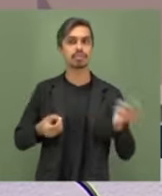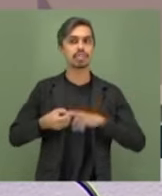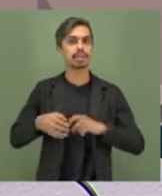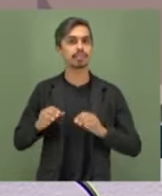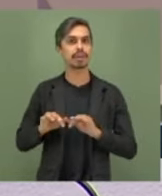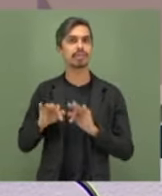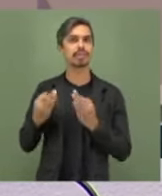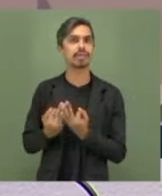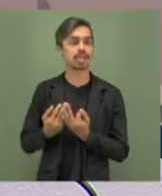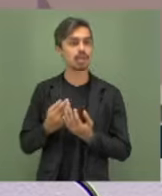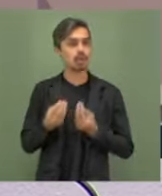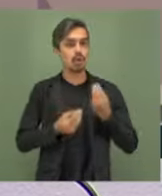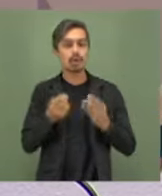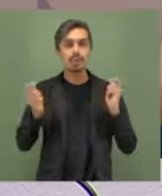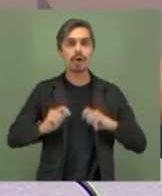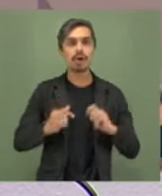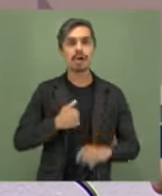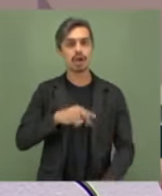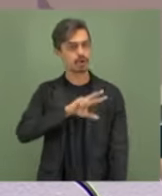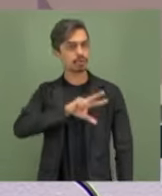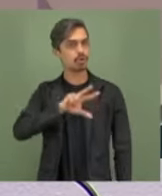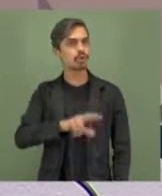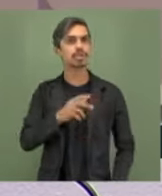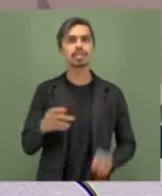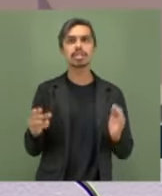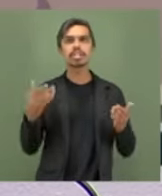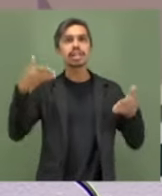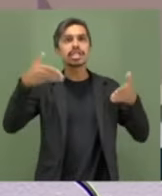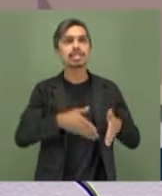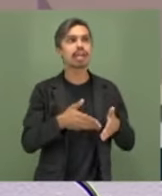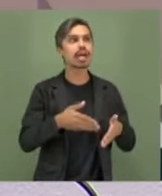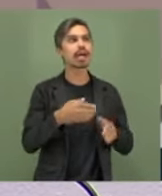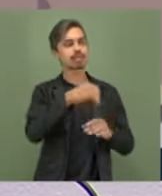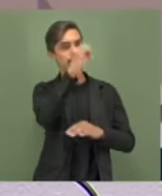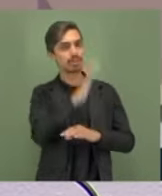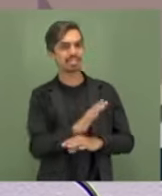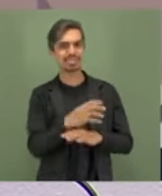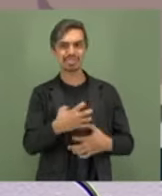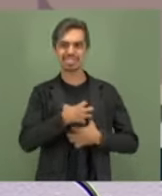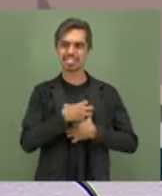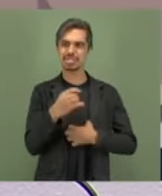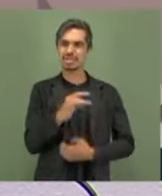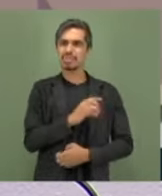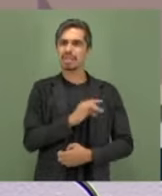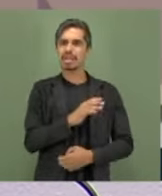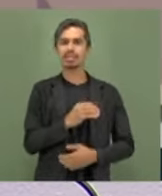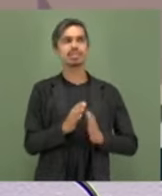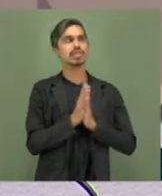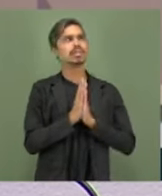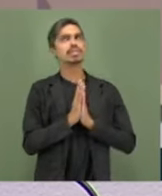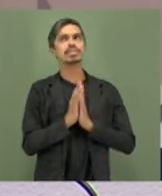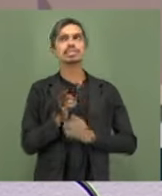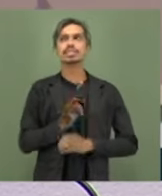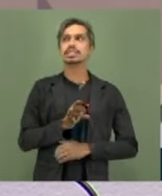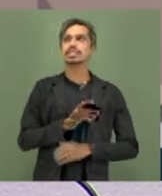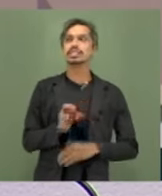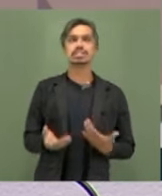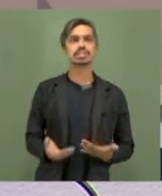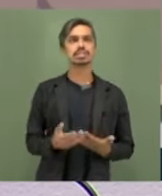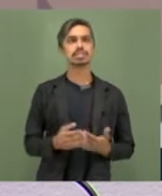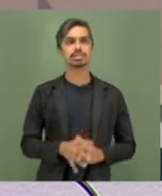é possível eu, português, sentir isso a entrar num país como o Brasil? Eu ter tido medo, eu ter chorado sozinho naquele